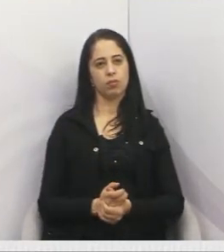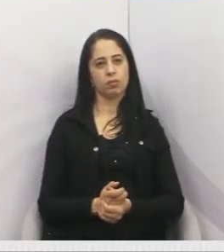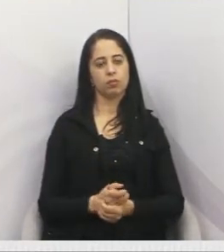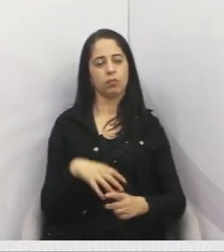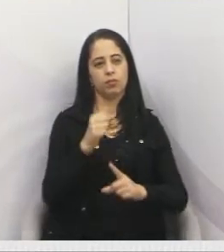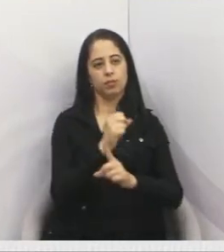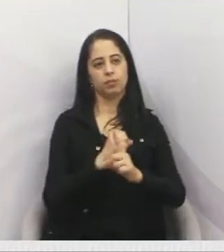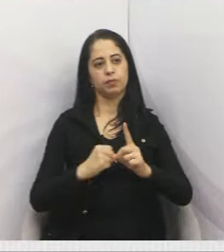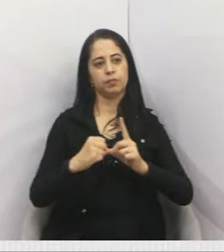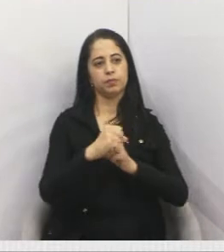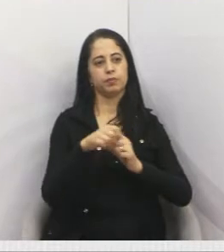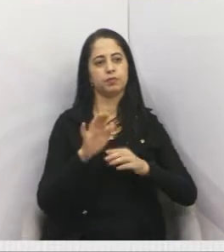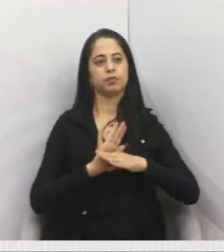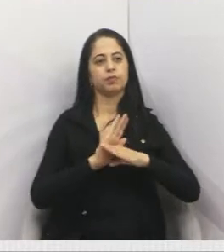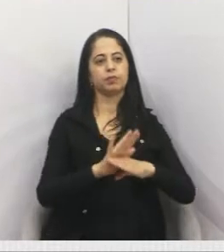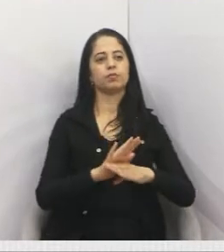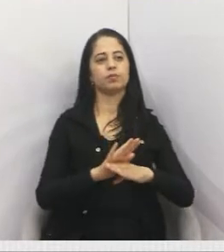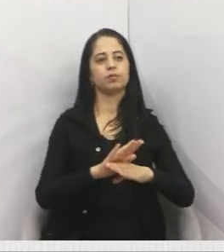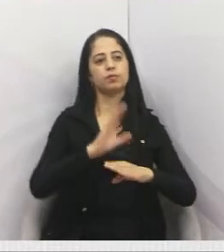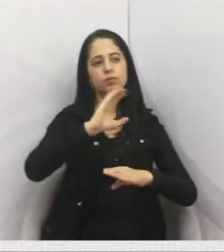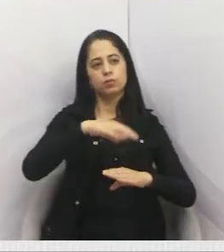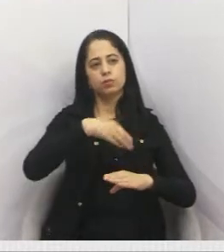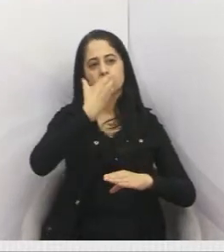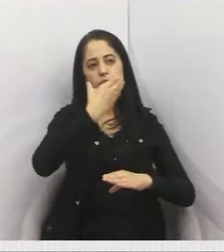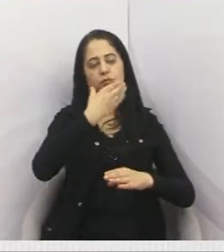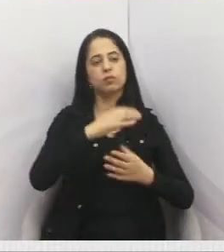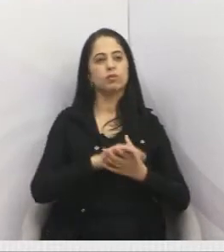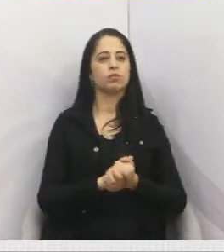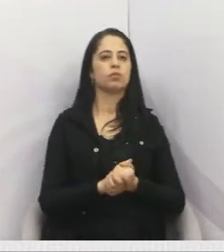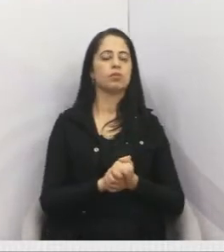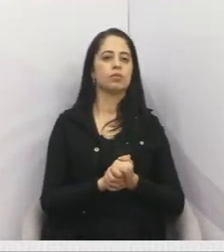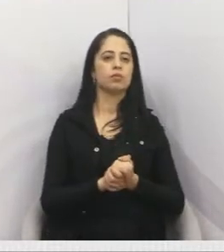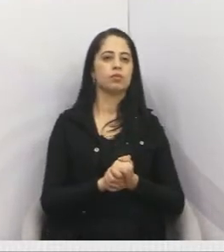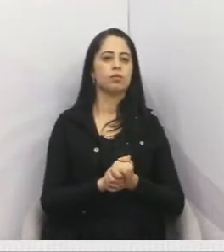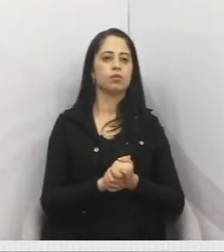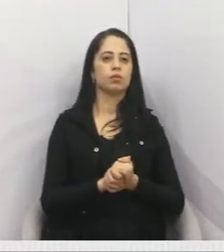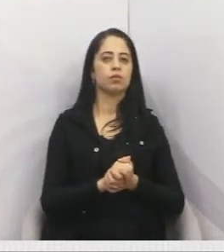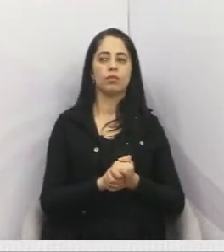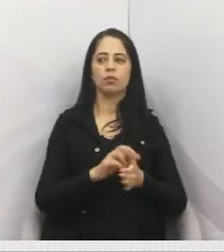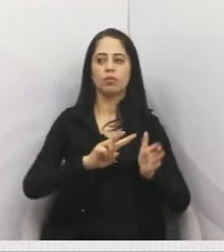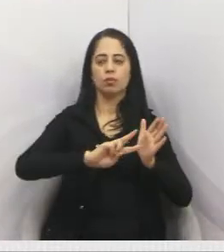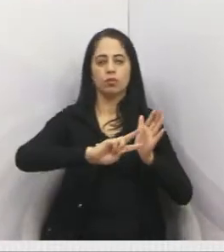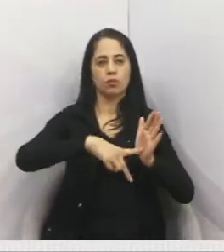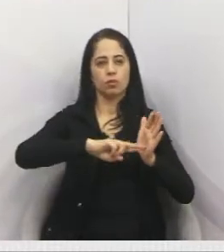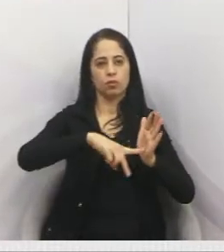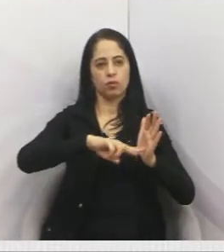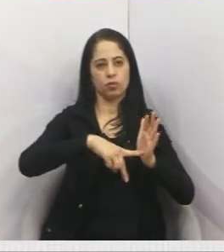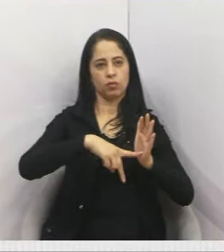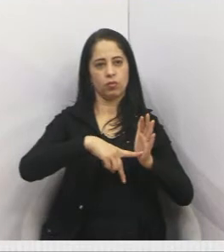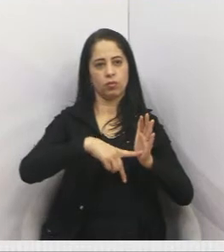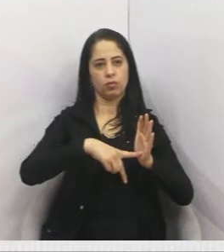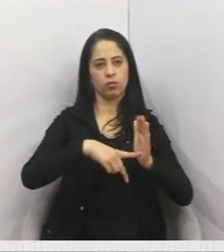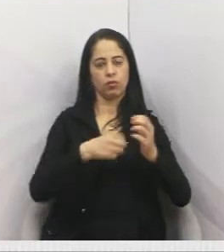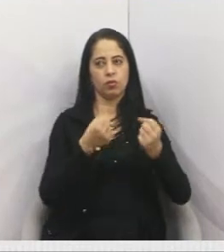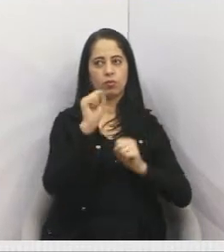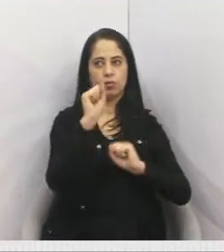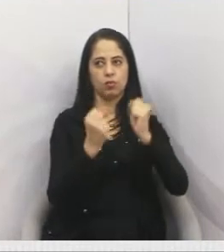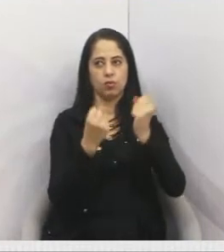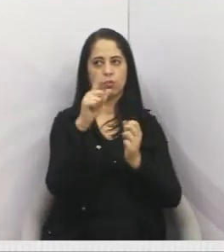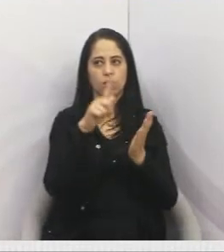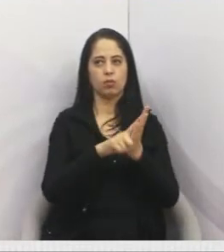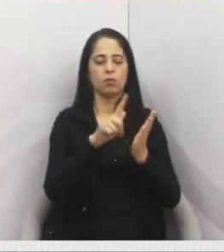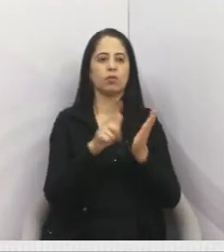Movimentos populares, Jardim Paraíso e Jardim Holanda, entidades de classe sindical, Sindicato dos